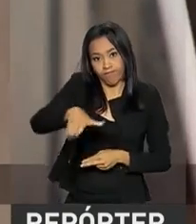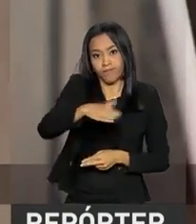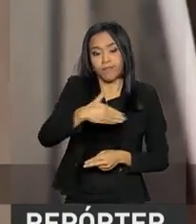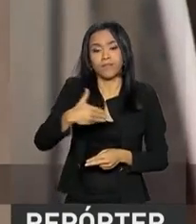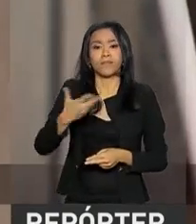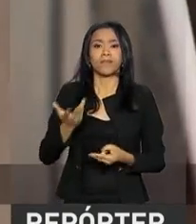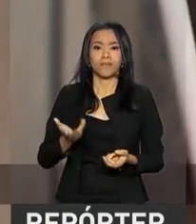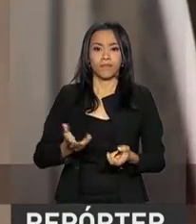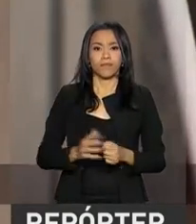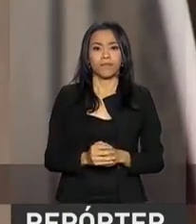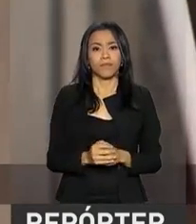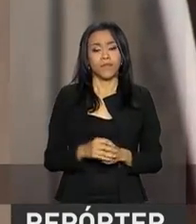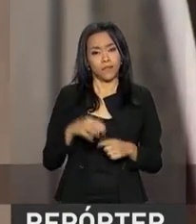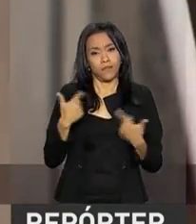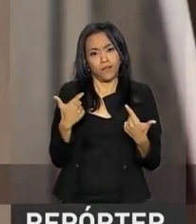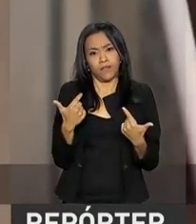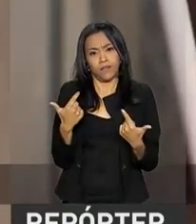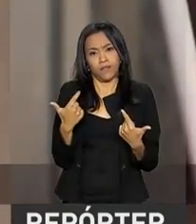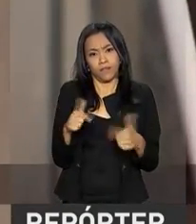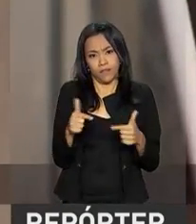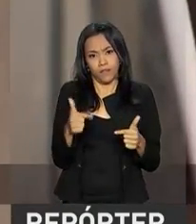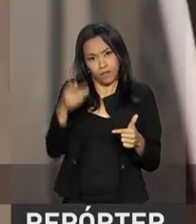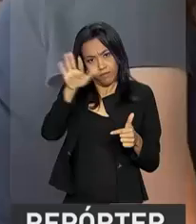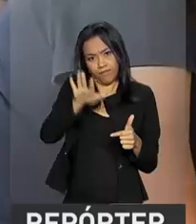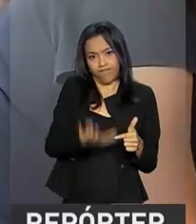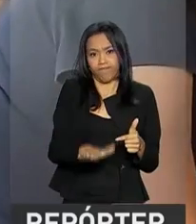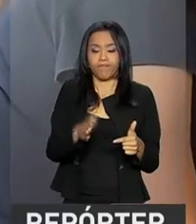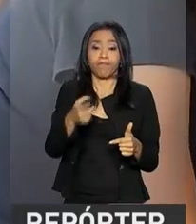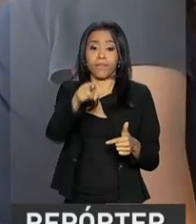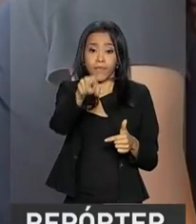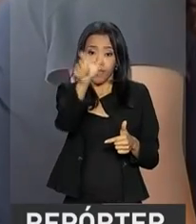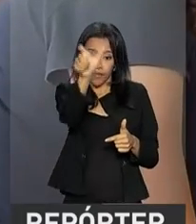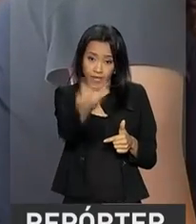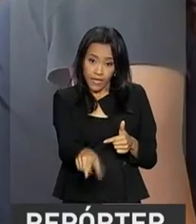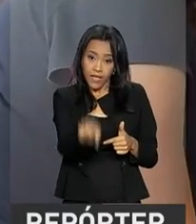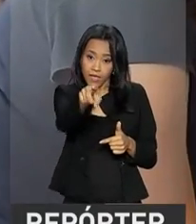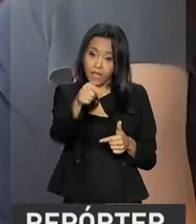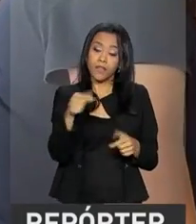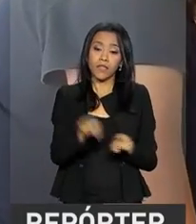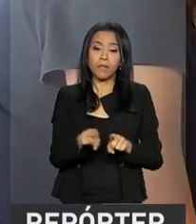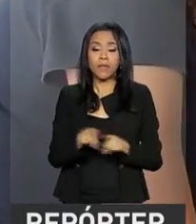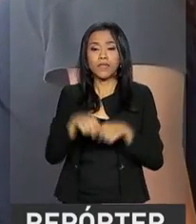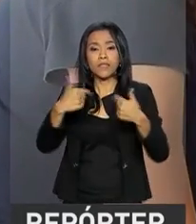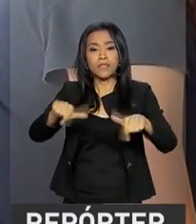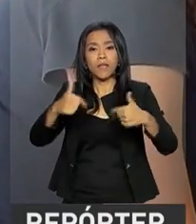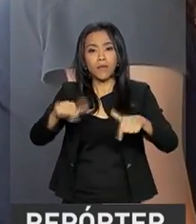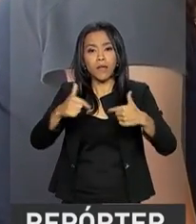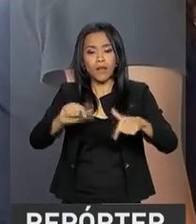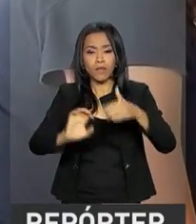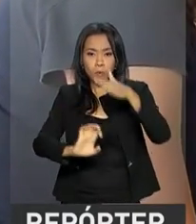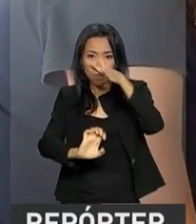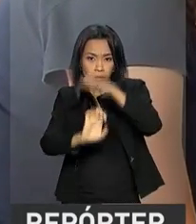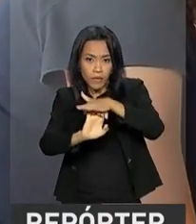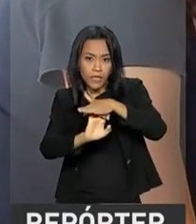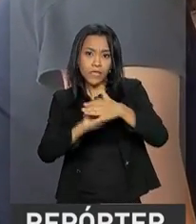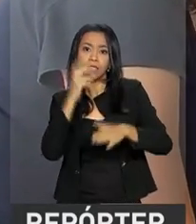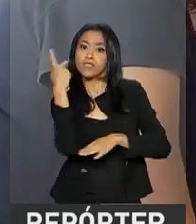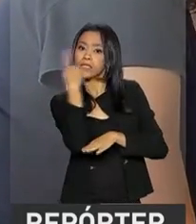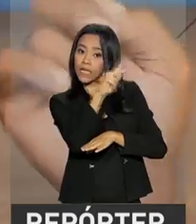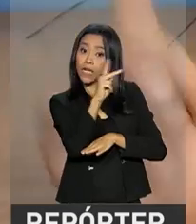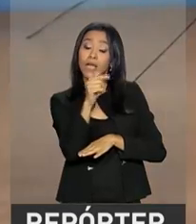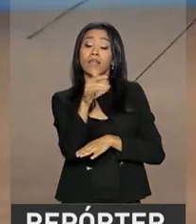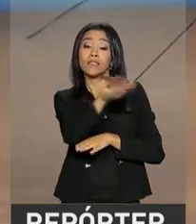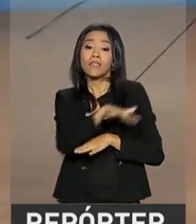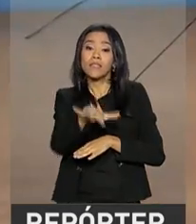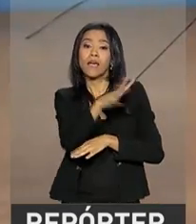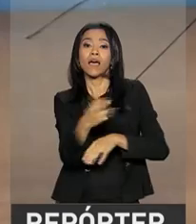filha e estudar, tratar de terminar meus estudos aqui. Elvis trabalhava em uma empresa que prestava serviços à estatal venezuelana de